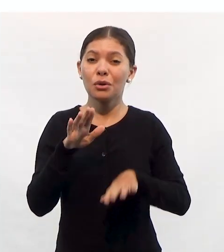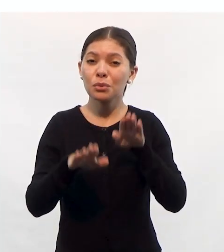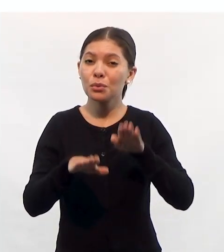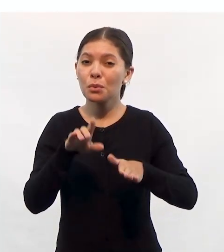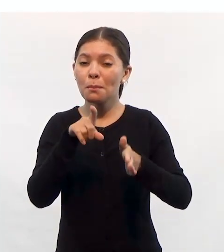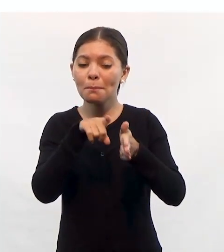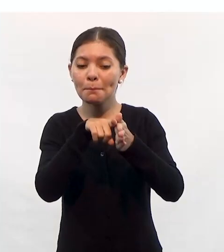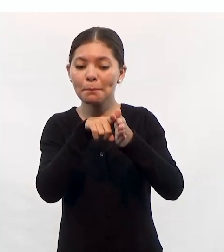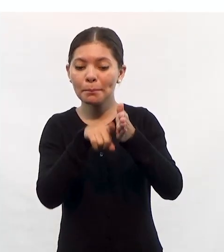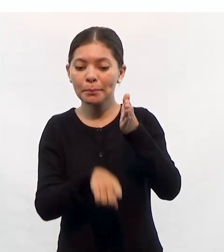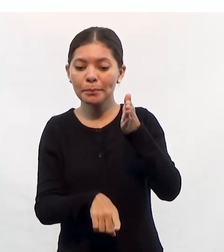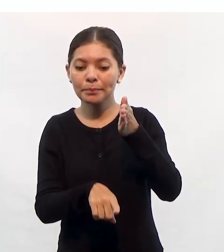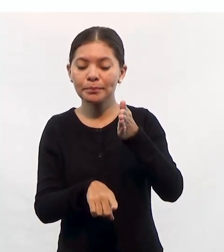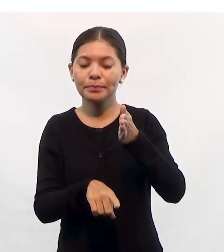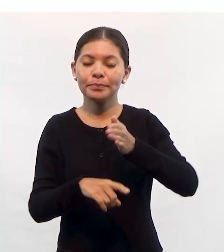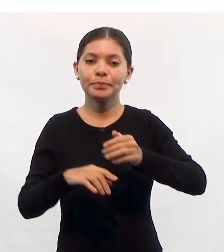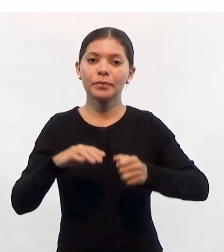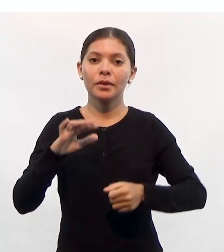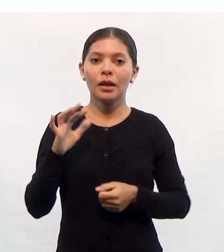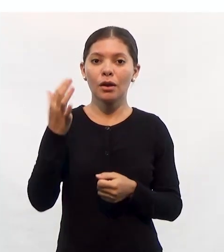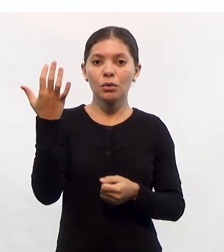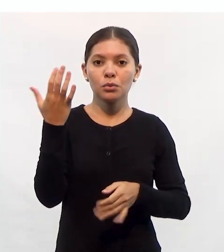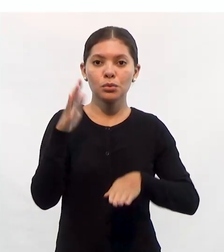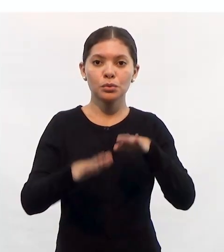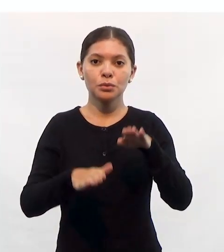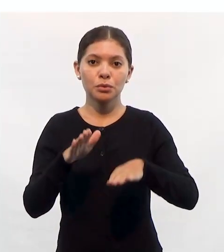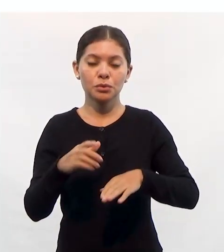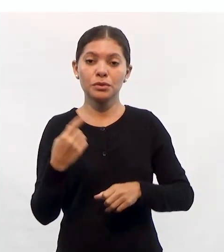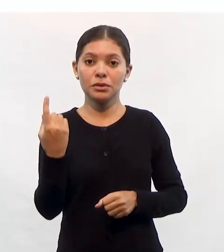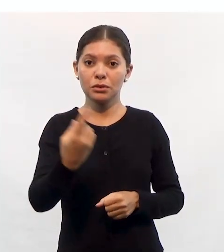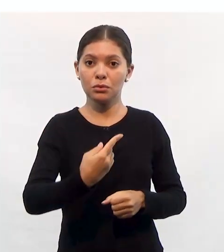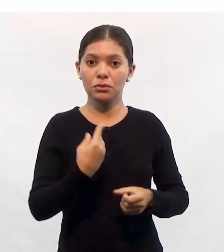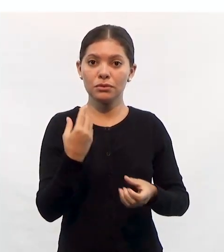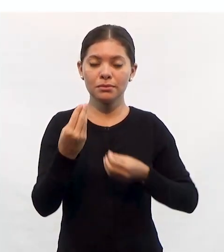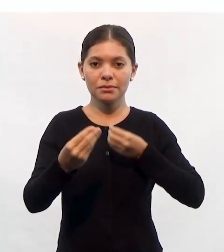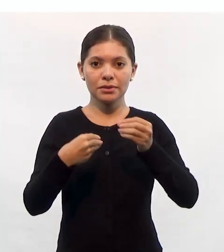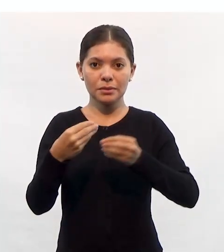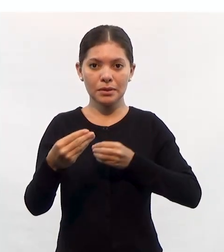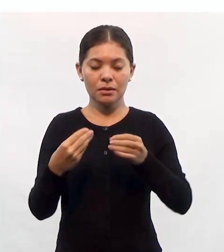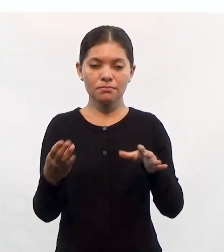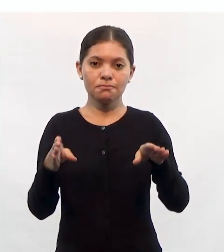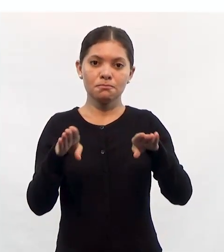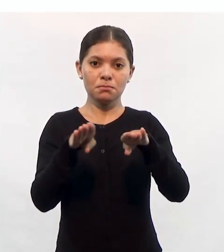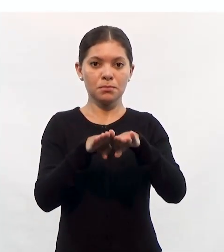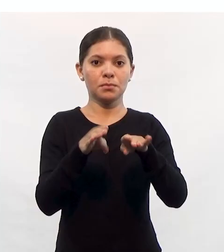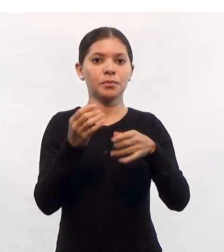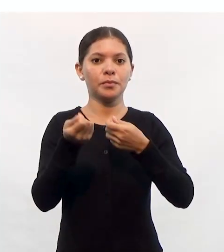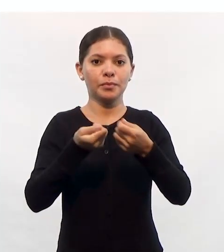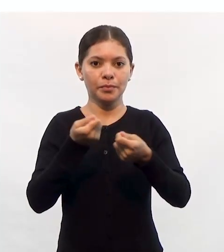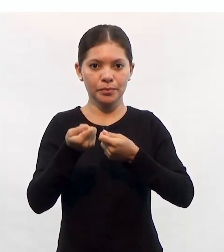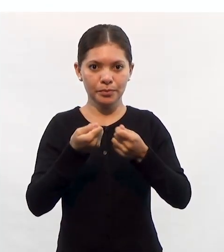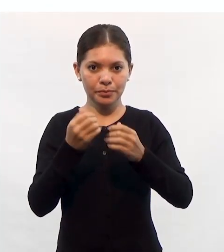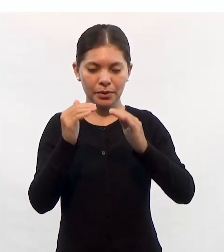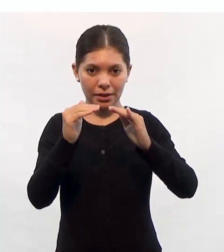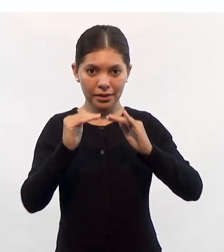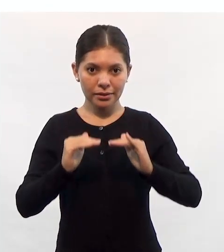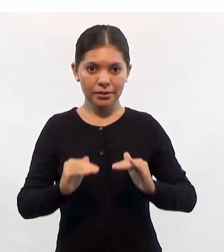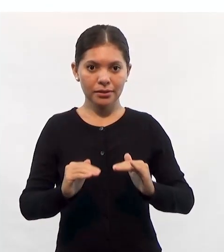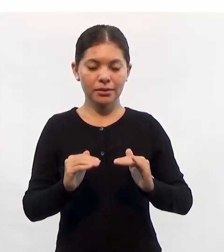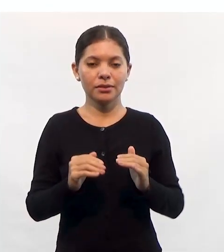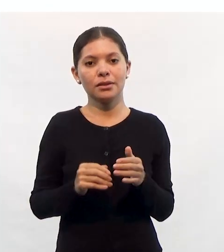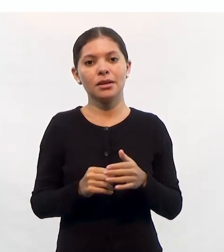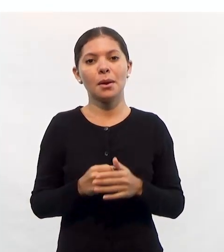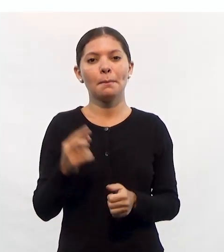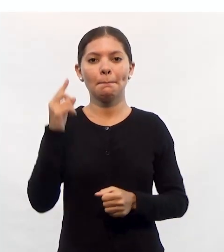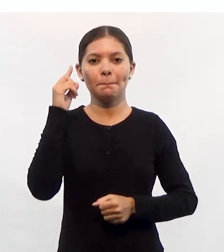podemos ter algumas exceções ou seja algumas situações em que nós vamos flexibilizar esses padrões de controle e aqui